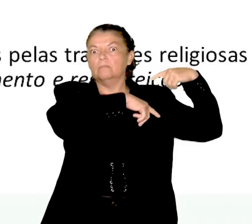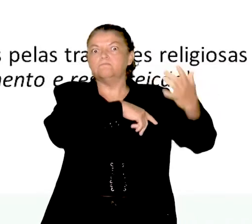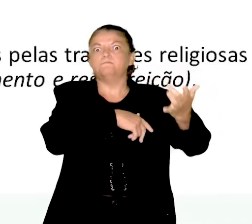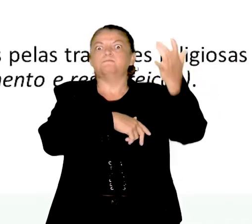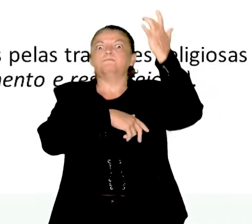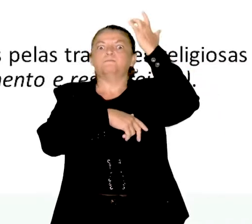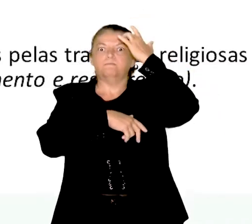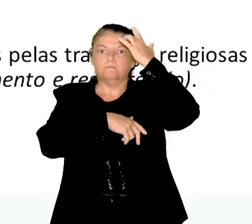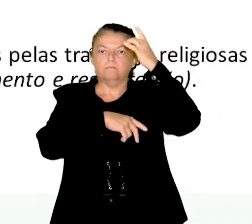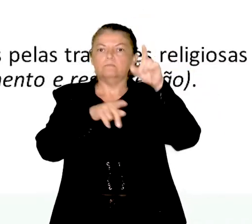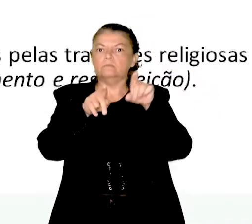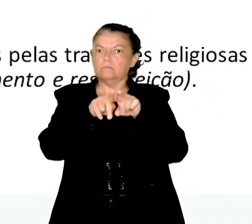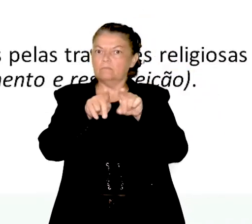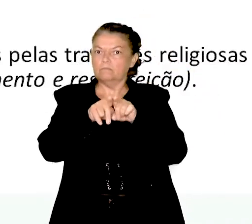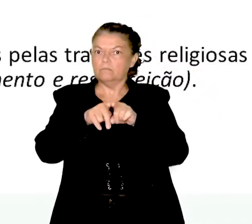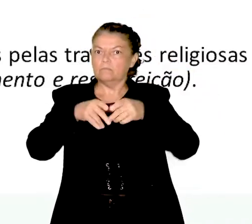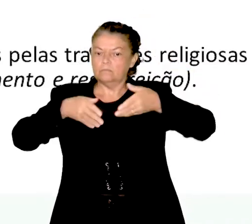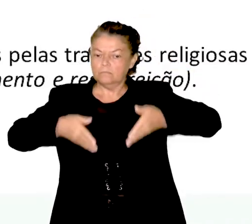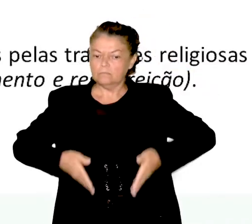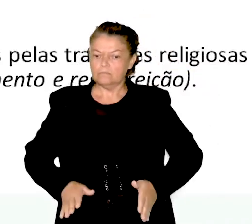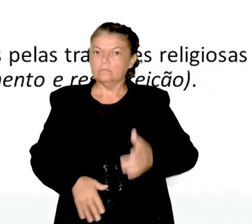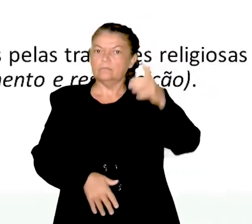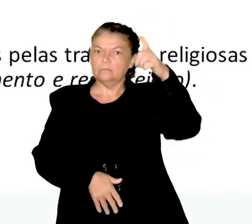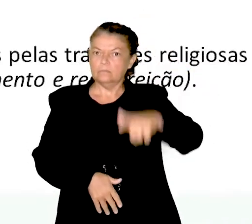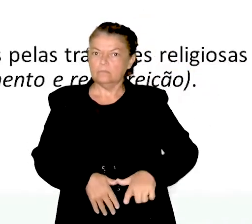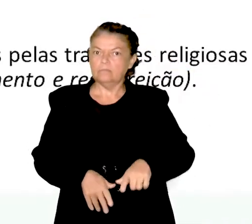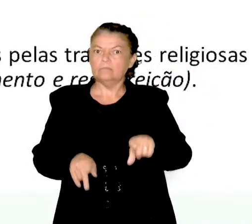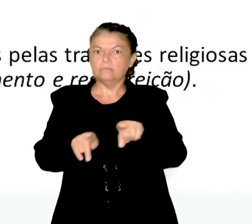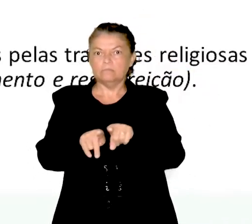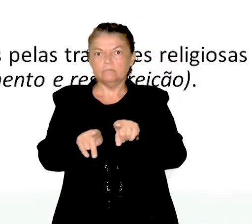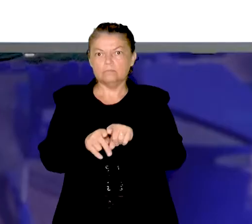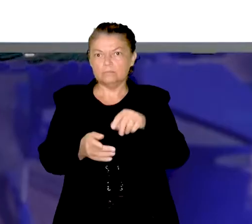transmigração, renascimento e ressurreição.